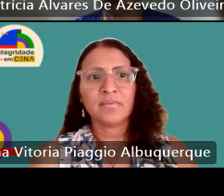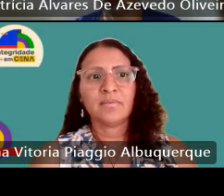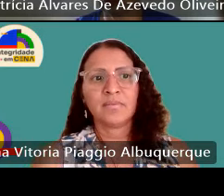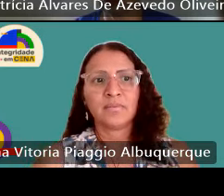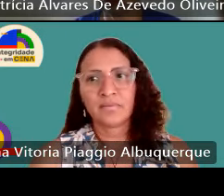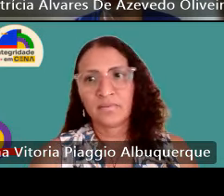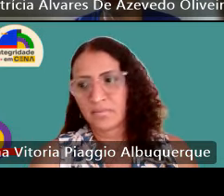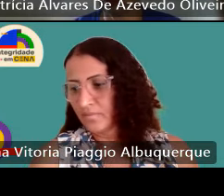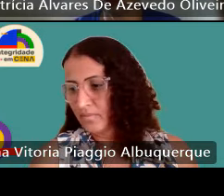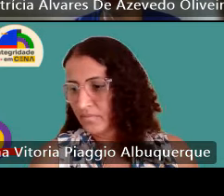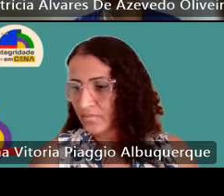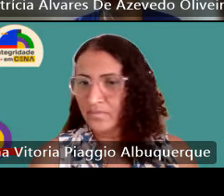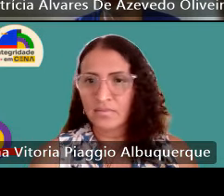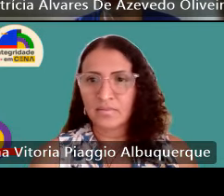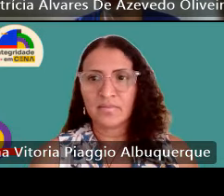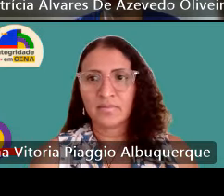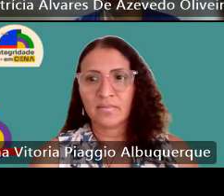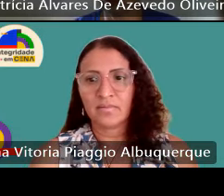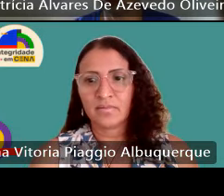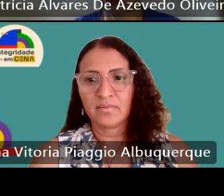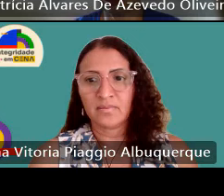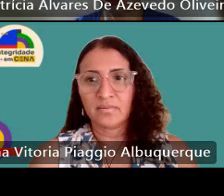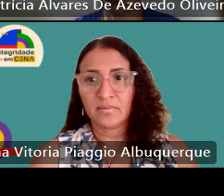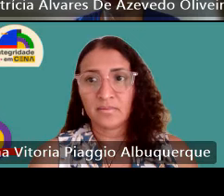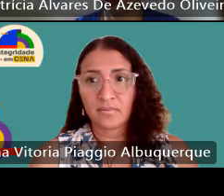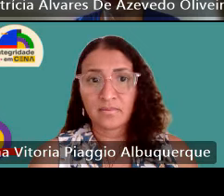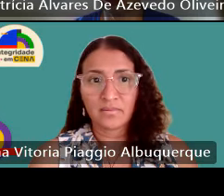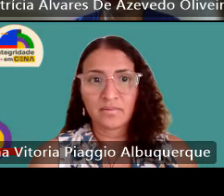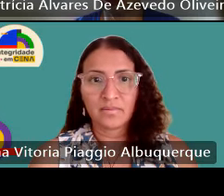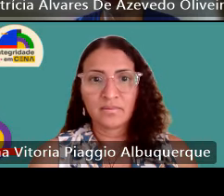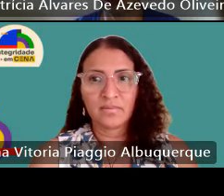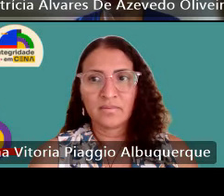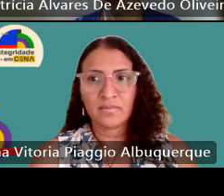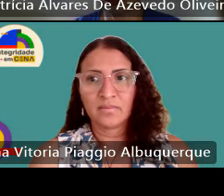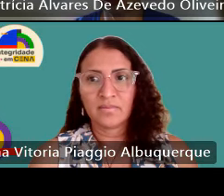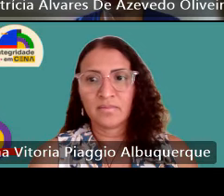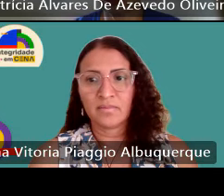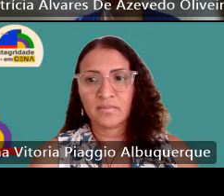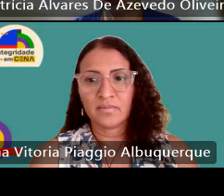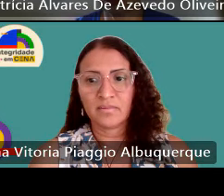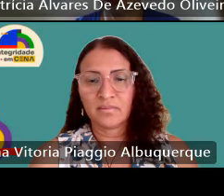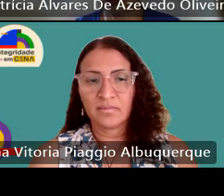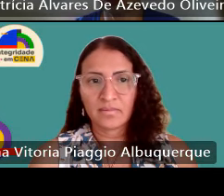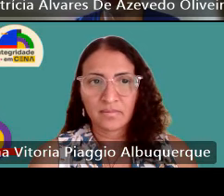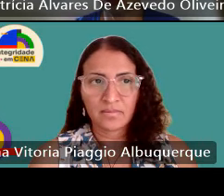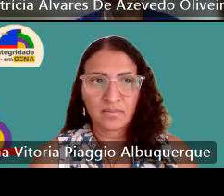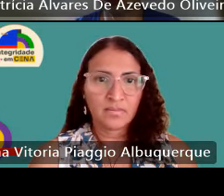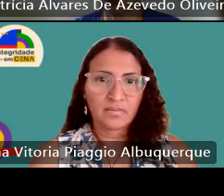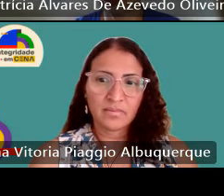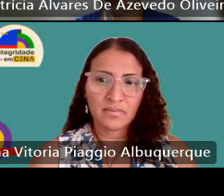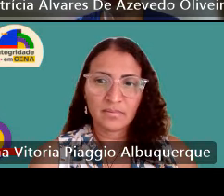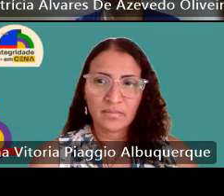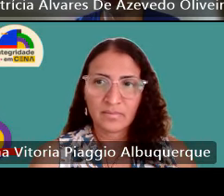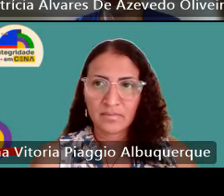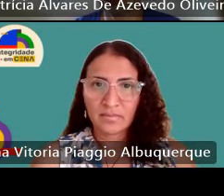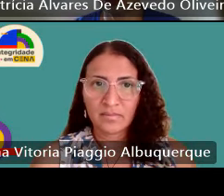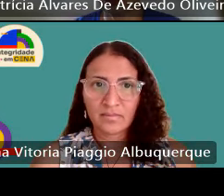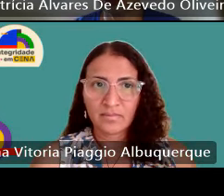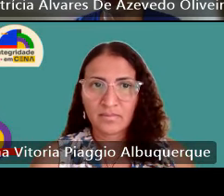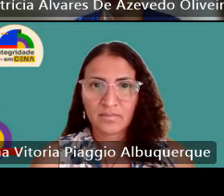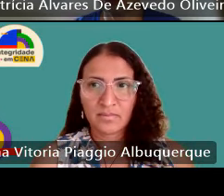que eles são uma oportunidade para gerar transformação Então a gente tem que enxergar o erro também como